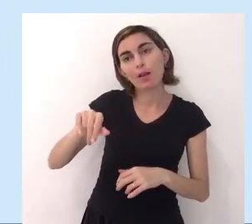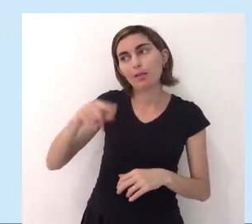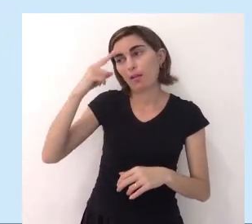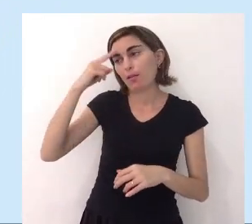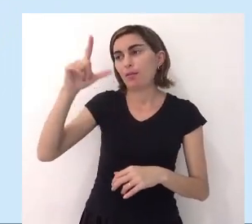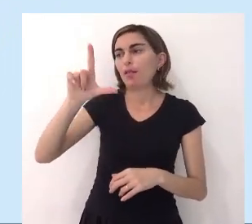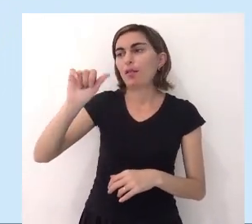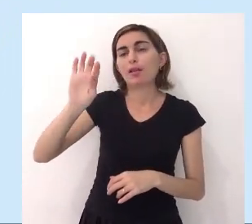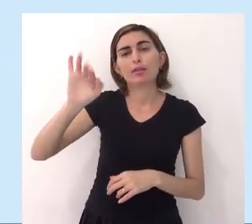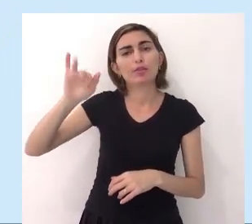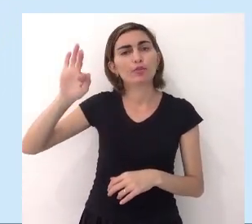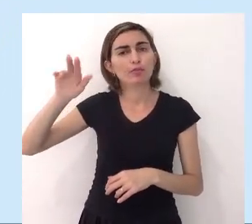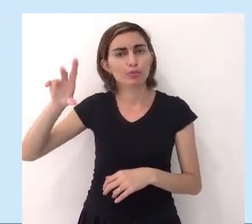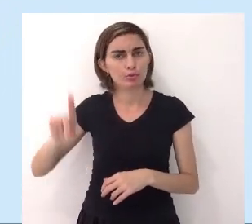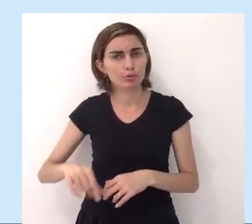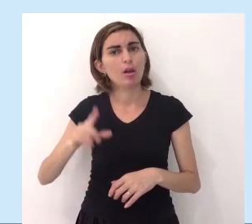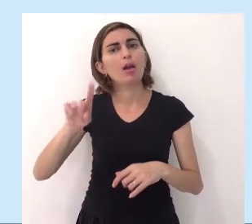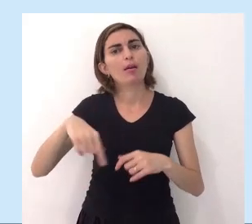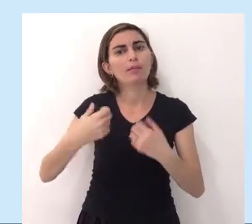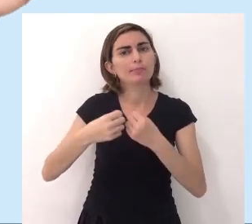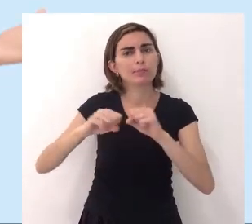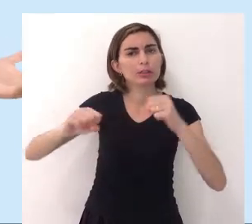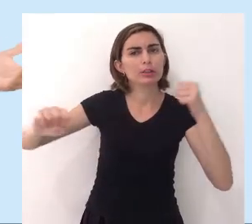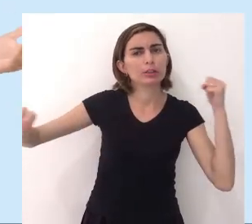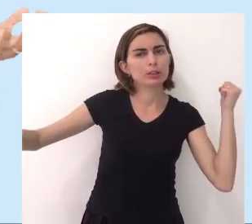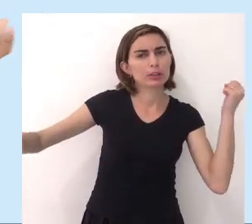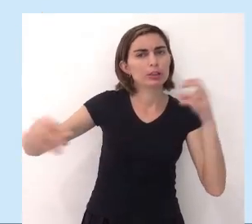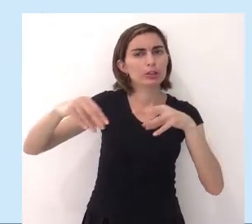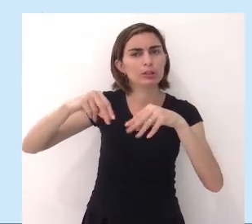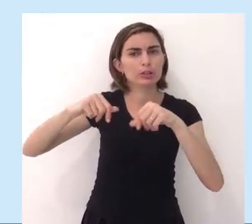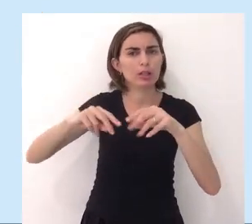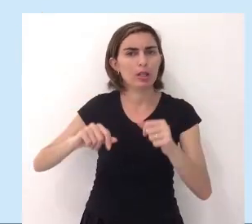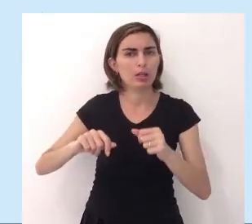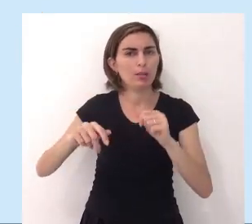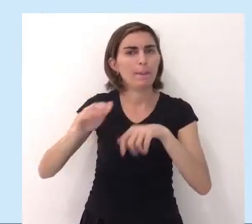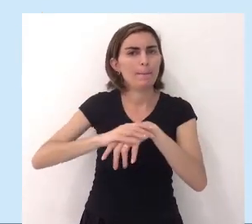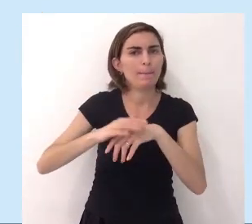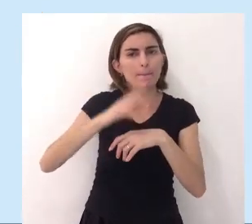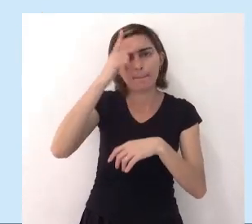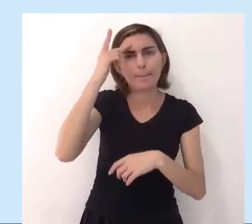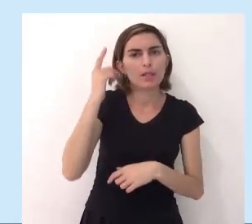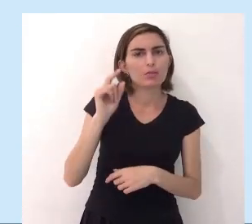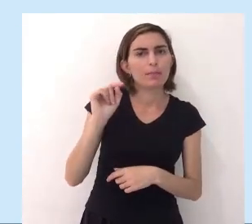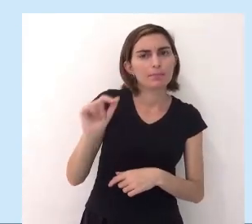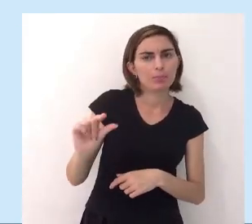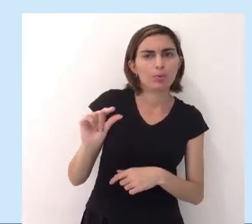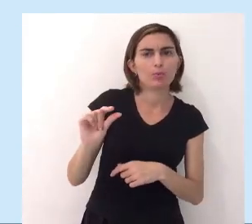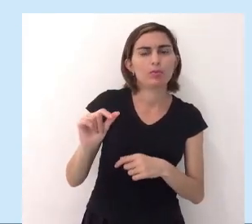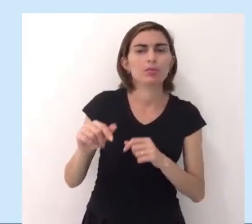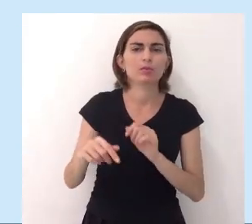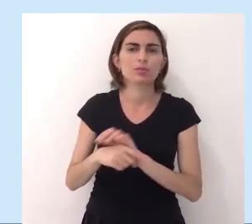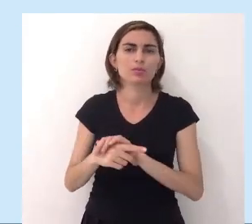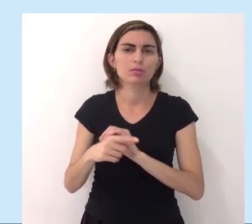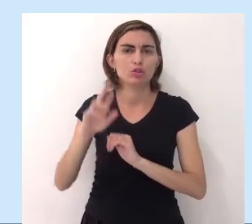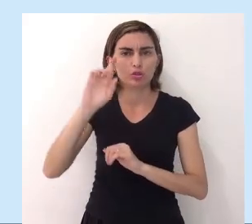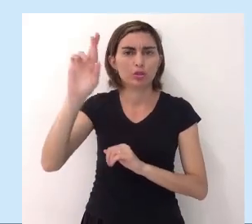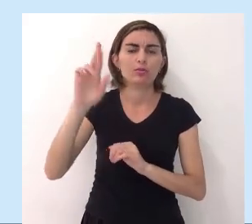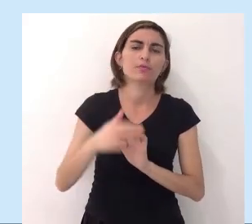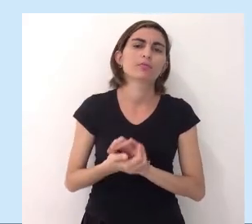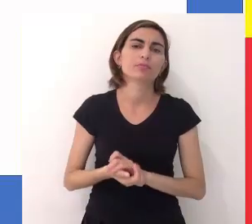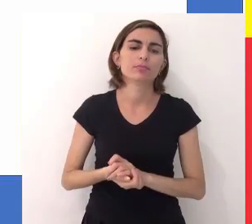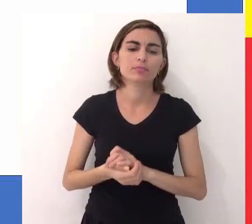de latifúndio, tá, são grandes extensões de terras aí que estão na mão de poucos proprietários, ok? Vamos